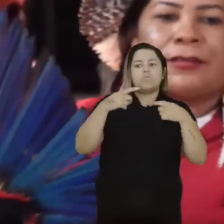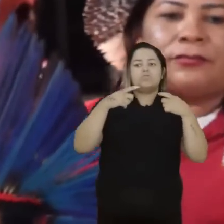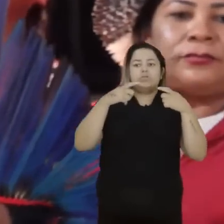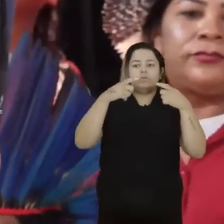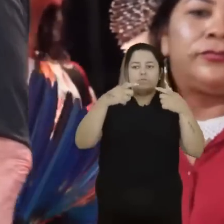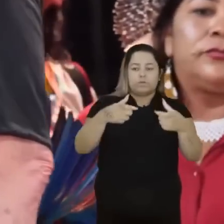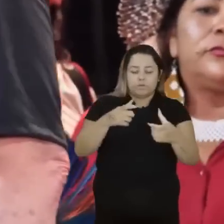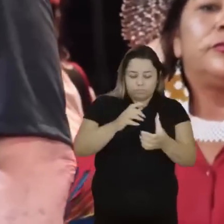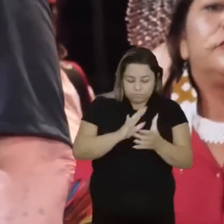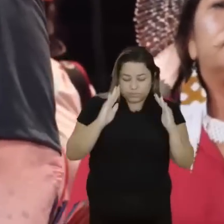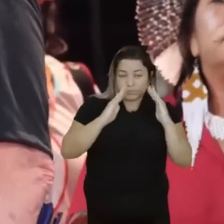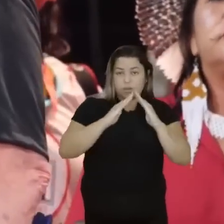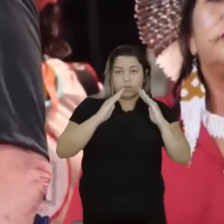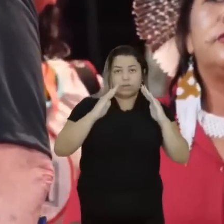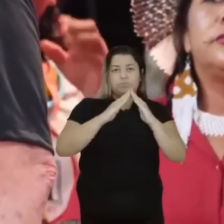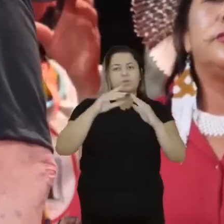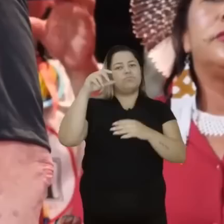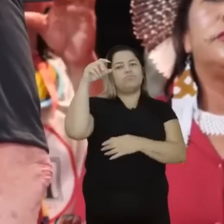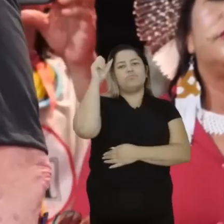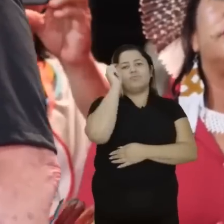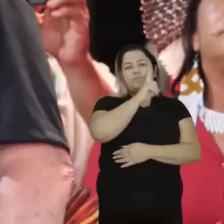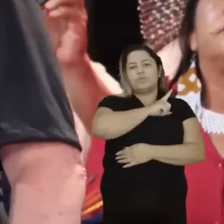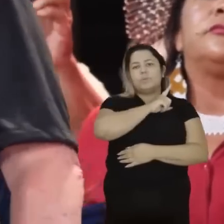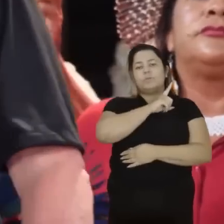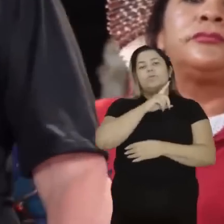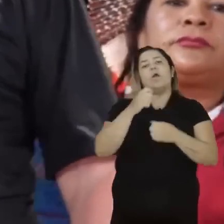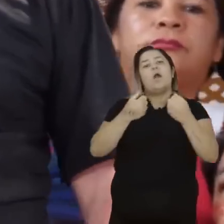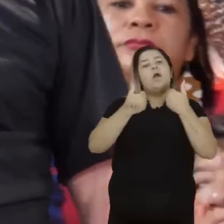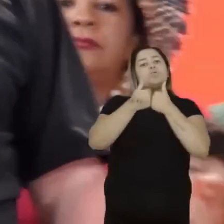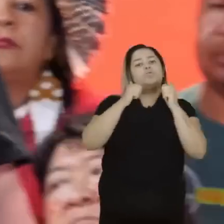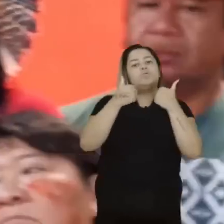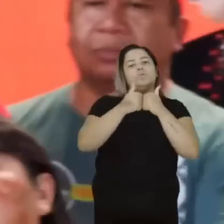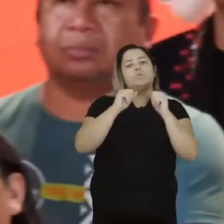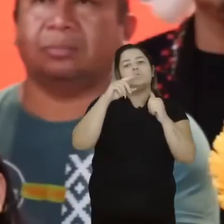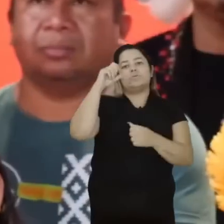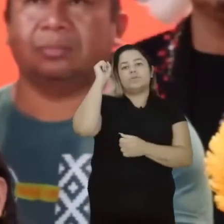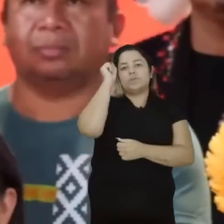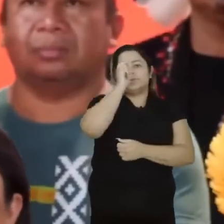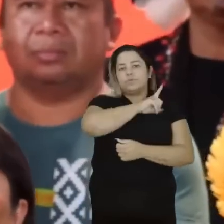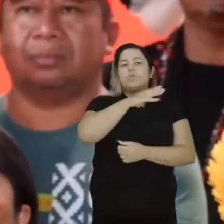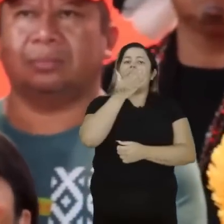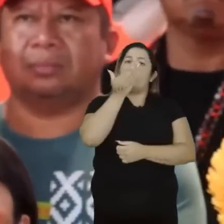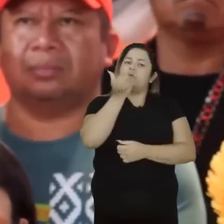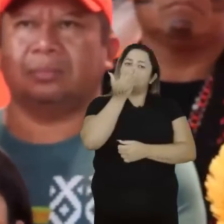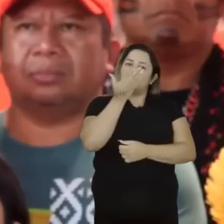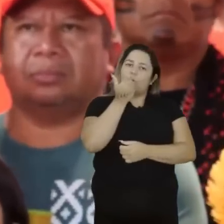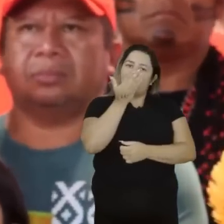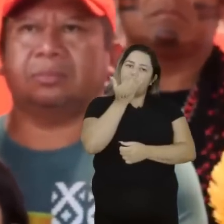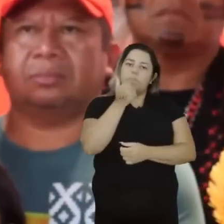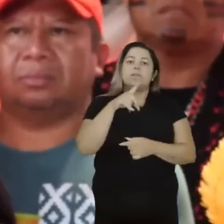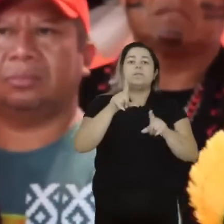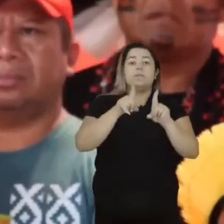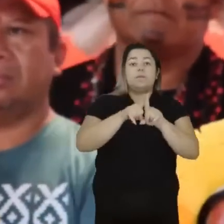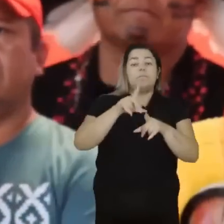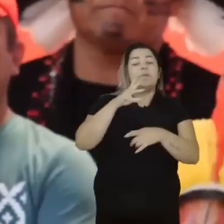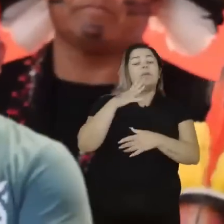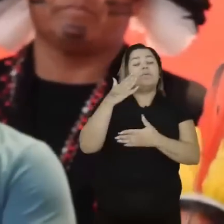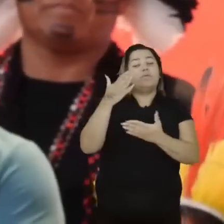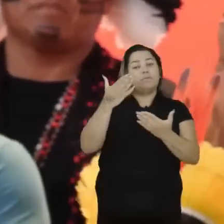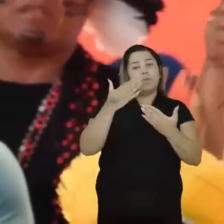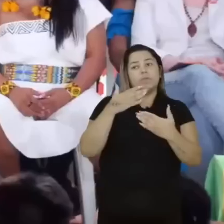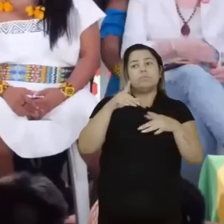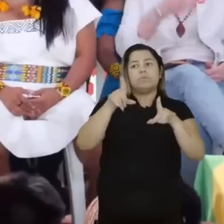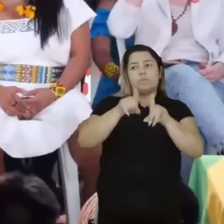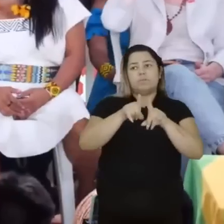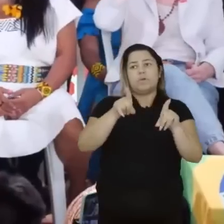moram com dificuldade de ônibus, com dificuldade de comida e venham para cá